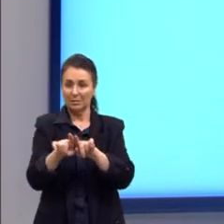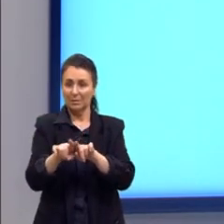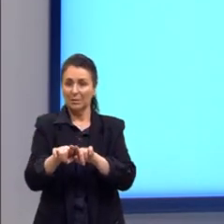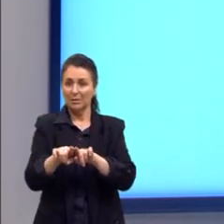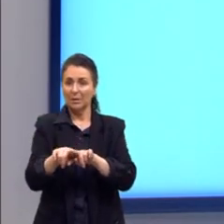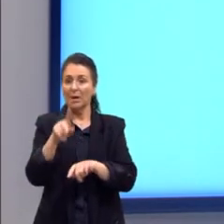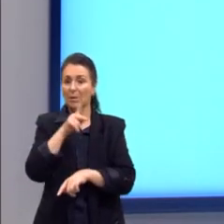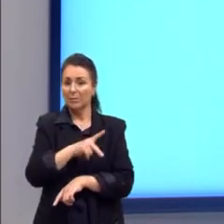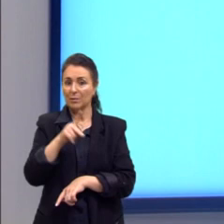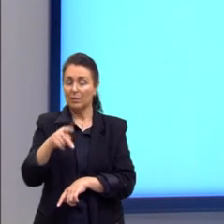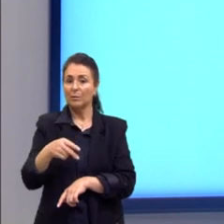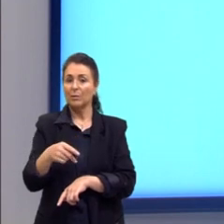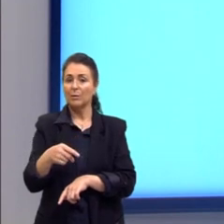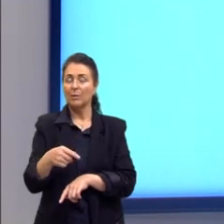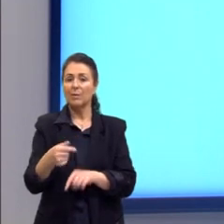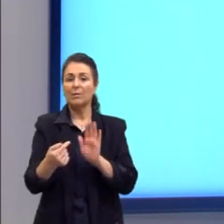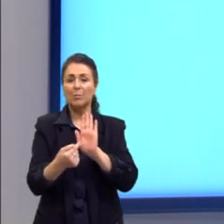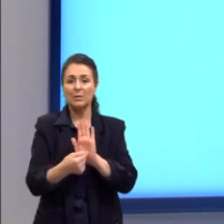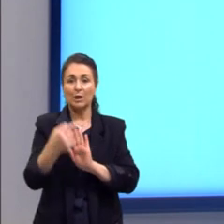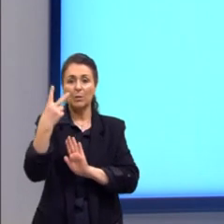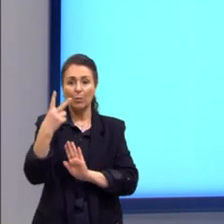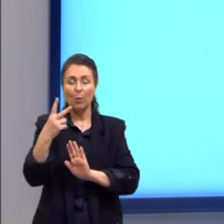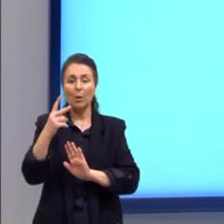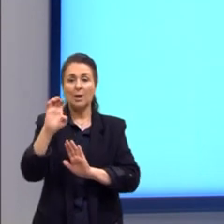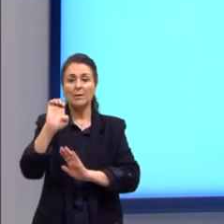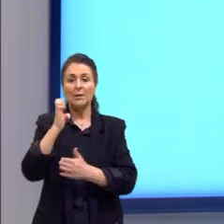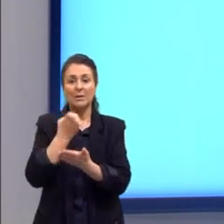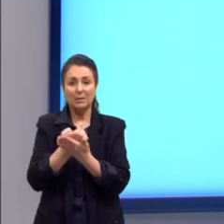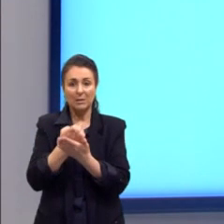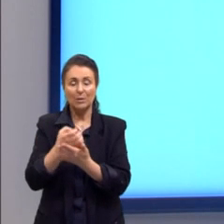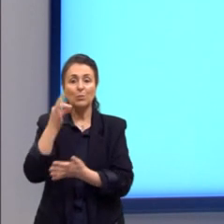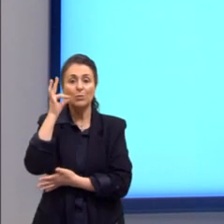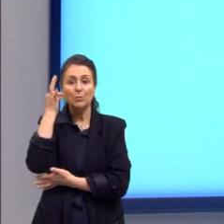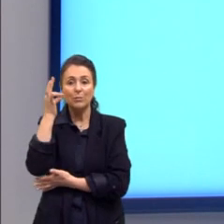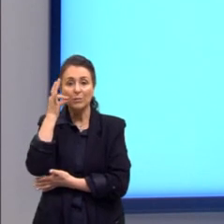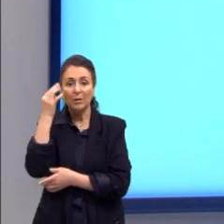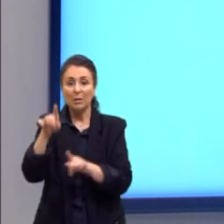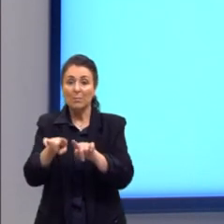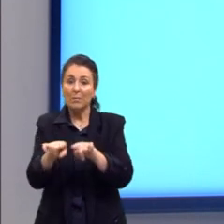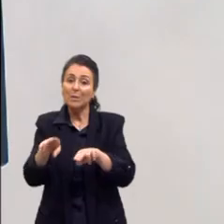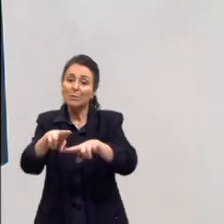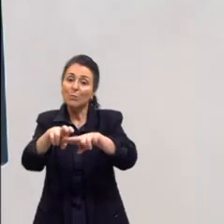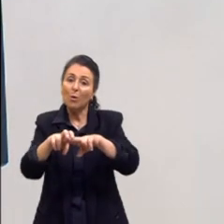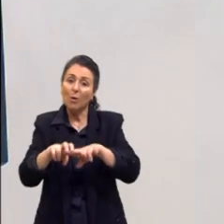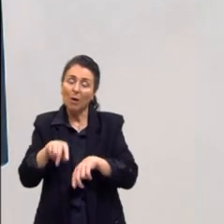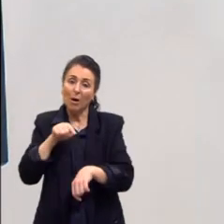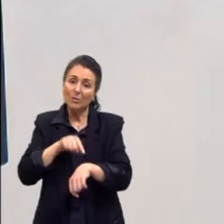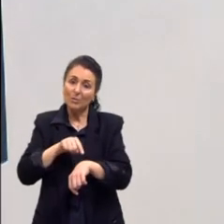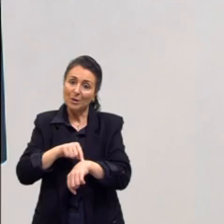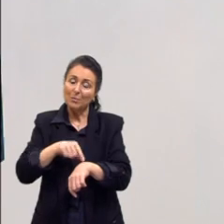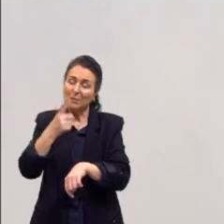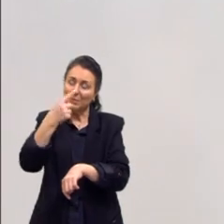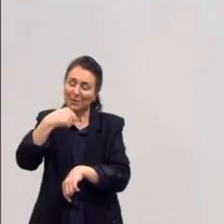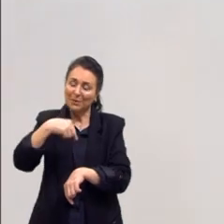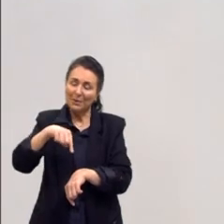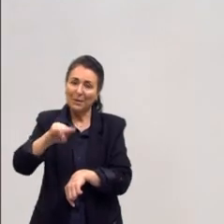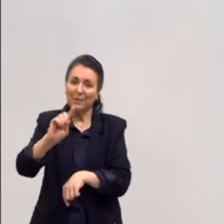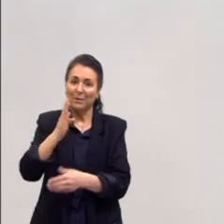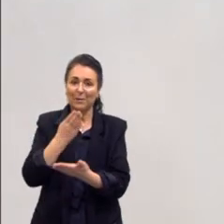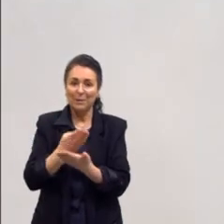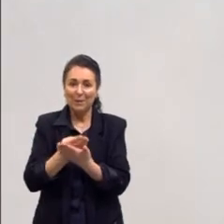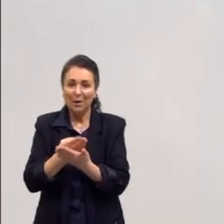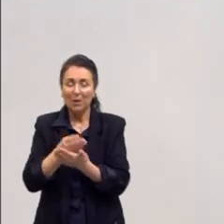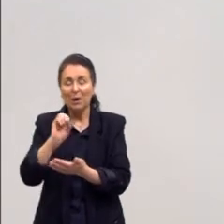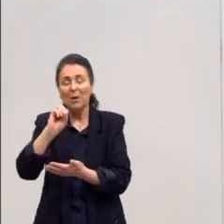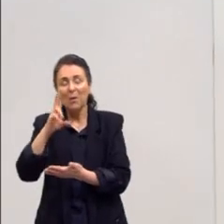né Trouxe dois exercícios de vestibular mas em questão de tempo aí eu vou deixar para vocês se